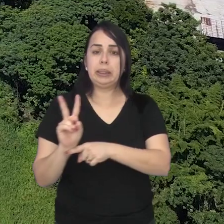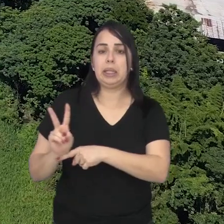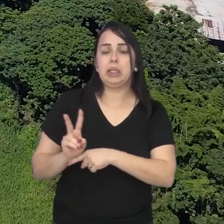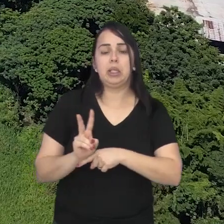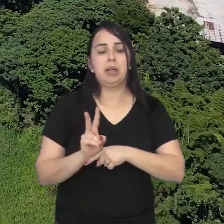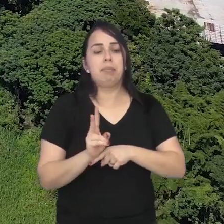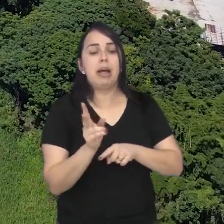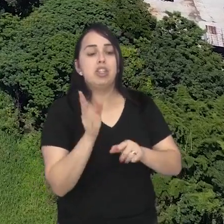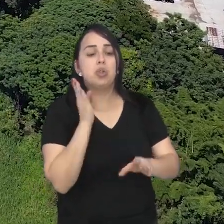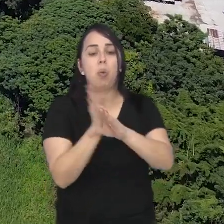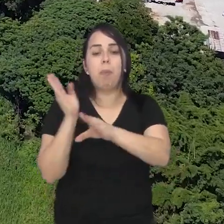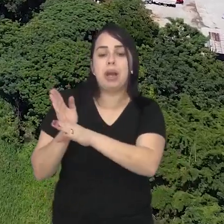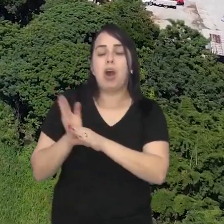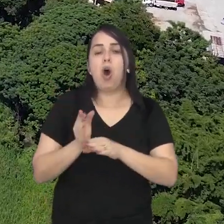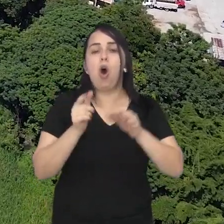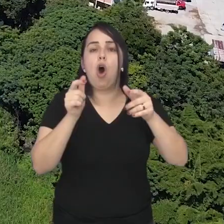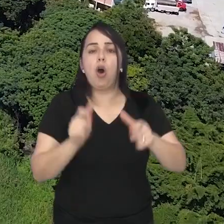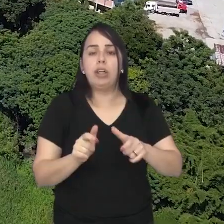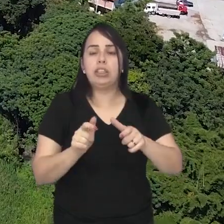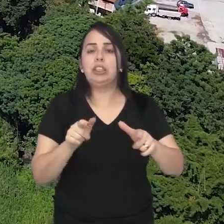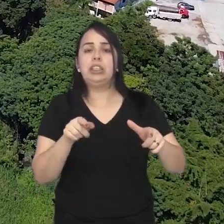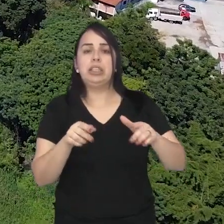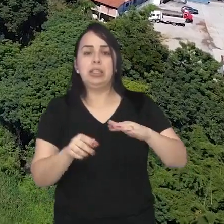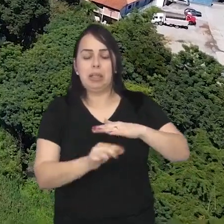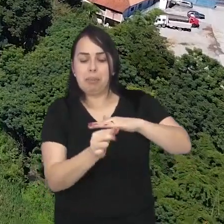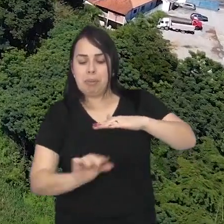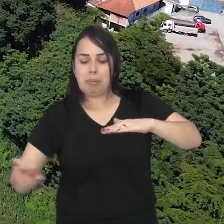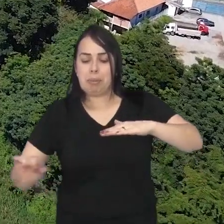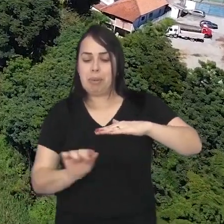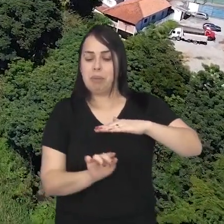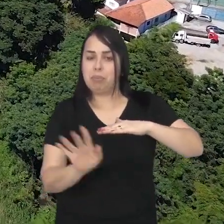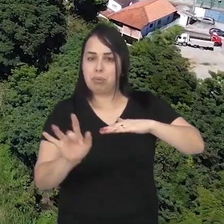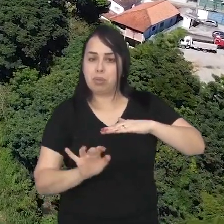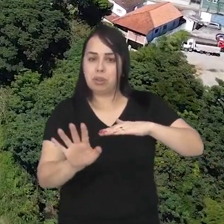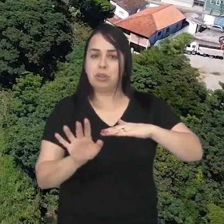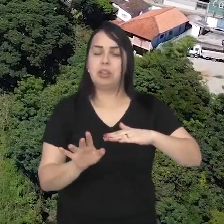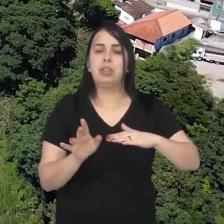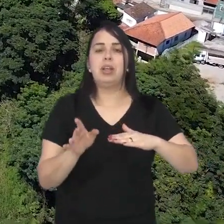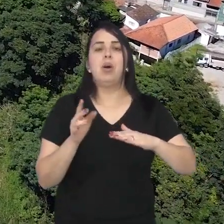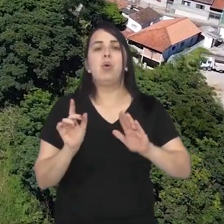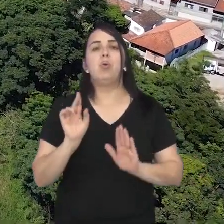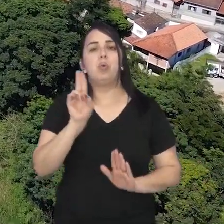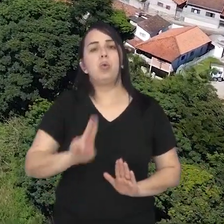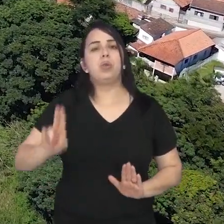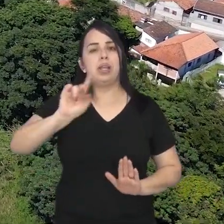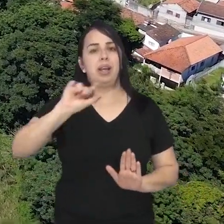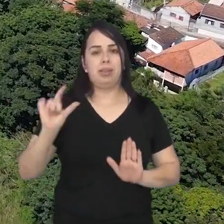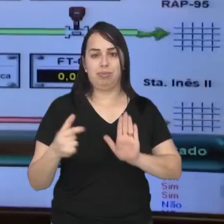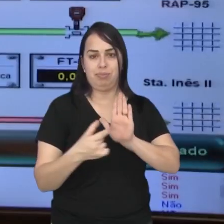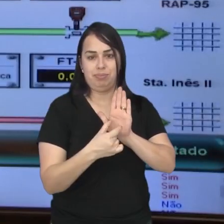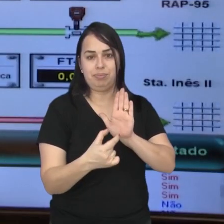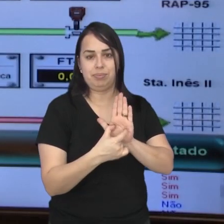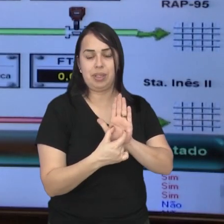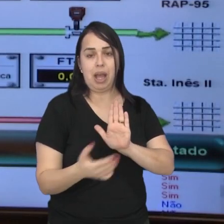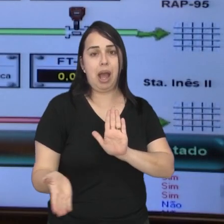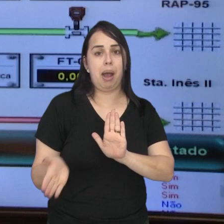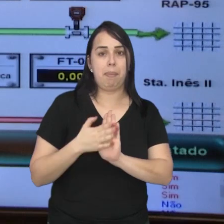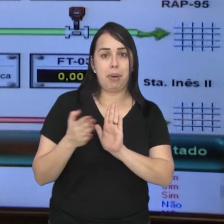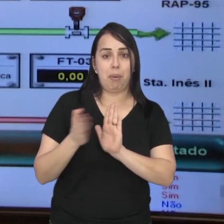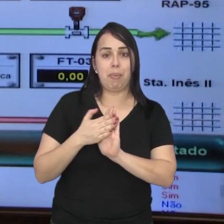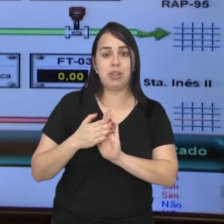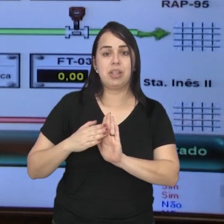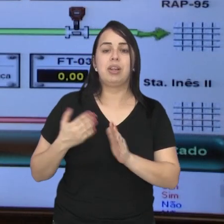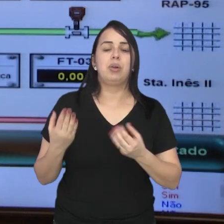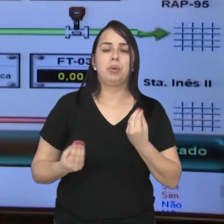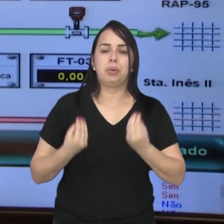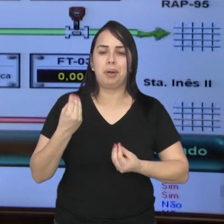água em municípios abastecidos pelo Paraíba do Sul, utilizando inteligência artificial. A proposta vai